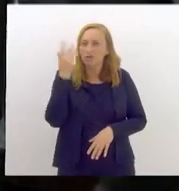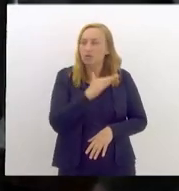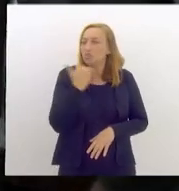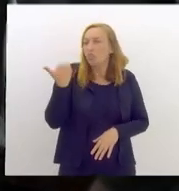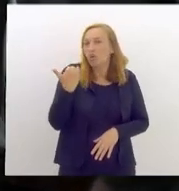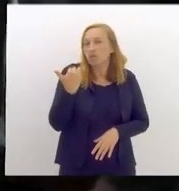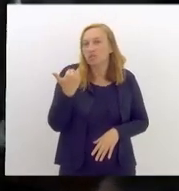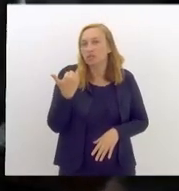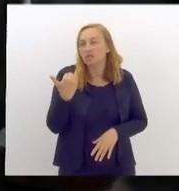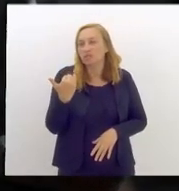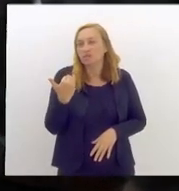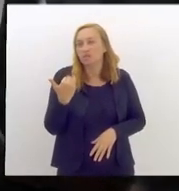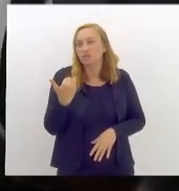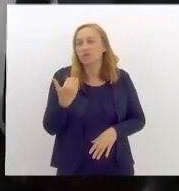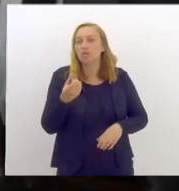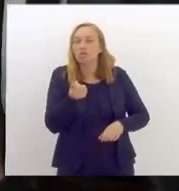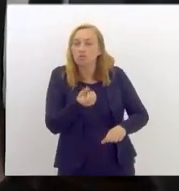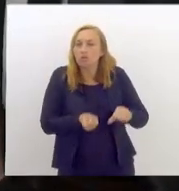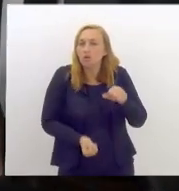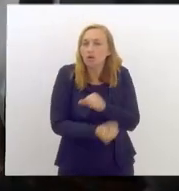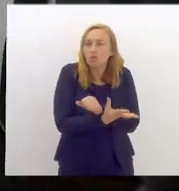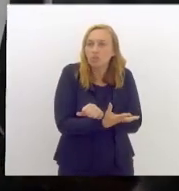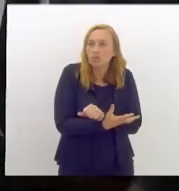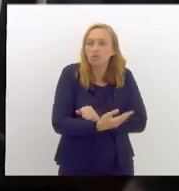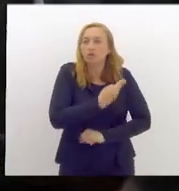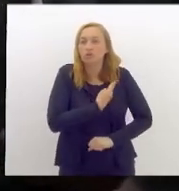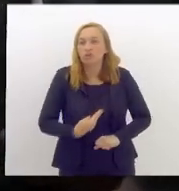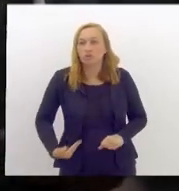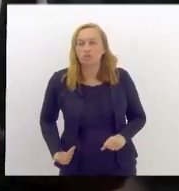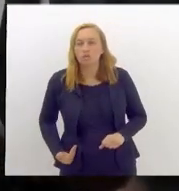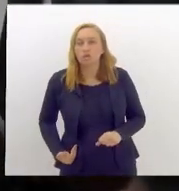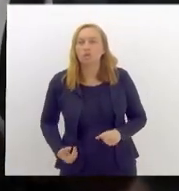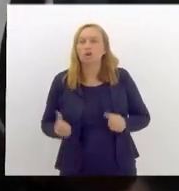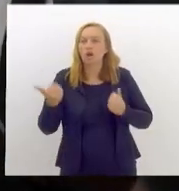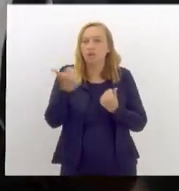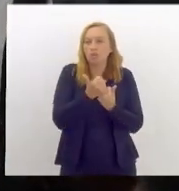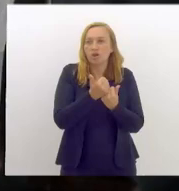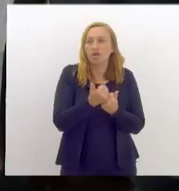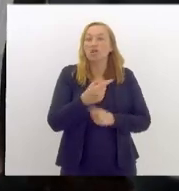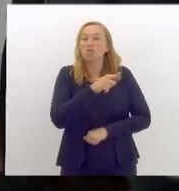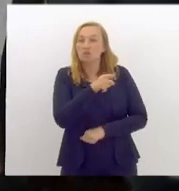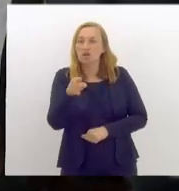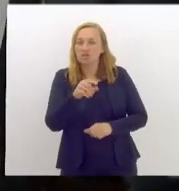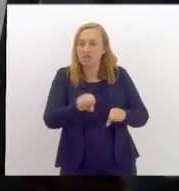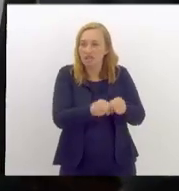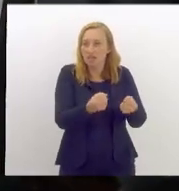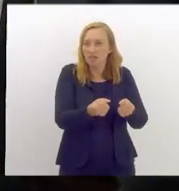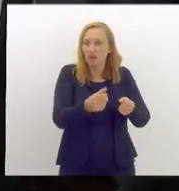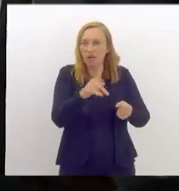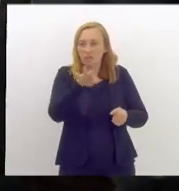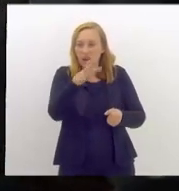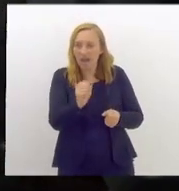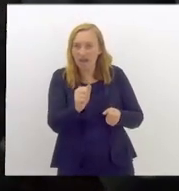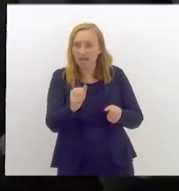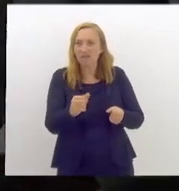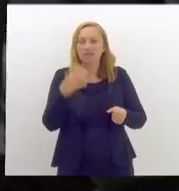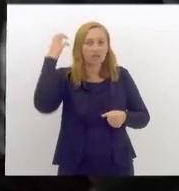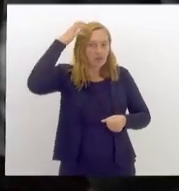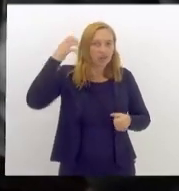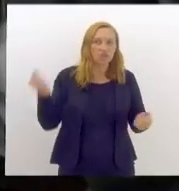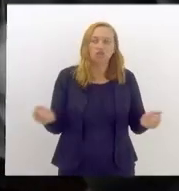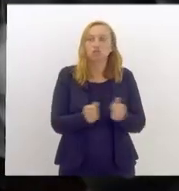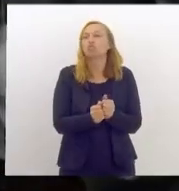morreram com a corrupção do governador apoiado por esse que quebrou a placa da Maria ali junto quebraram